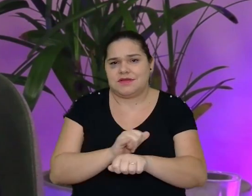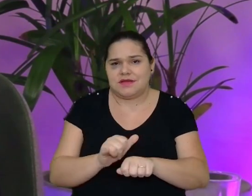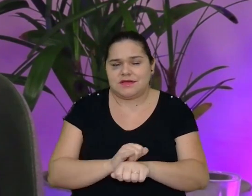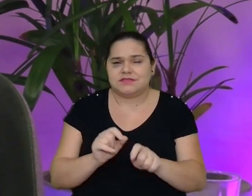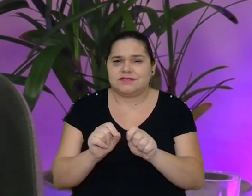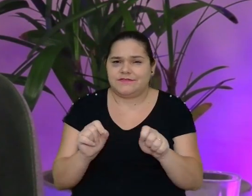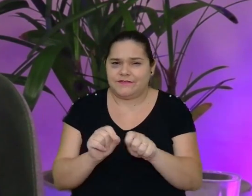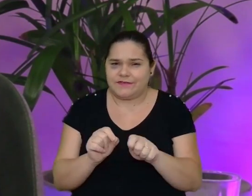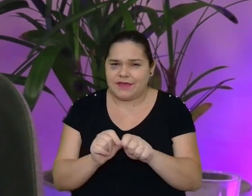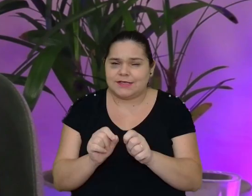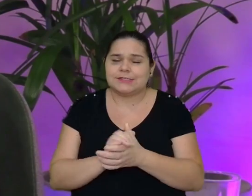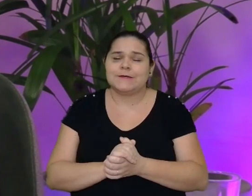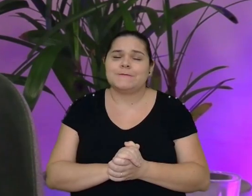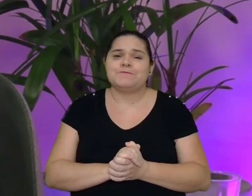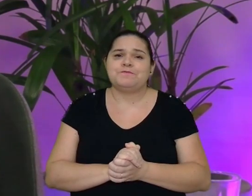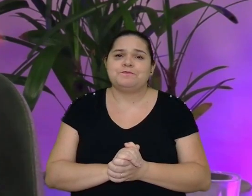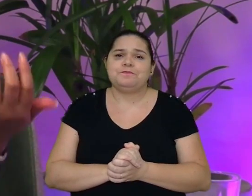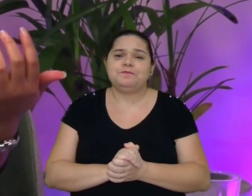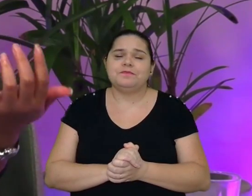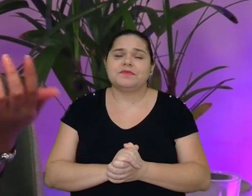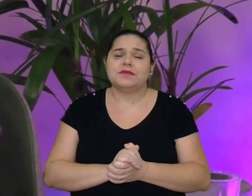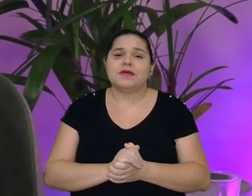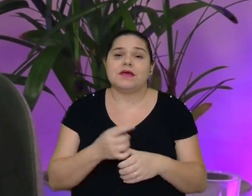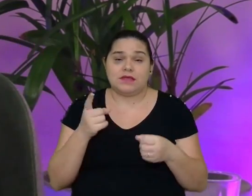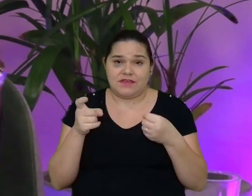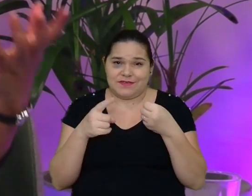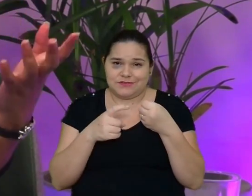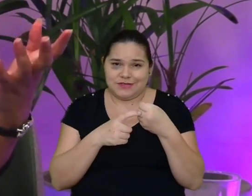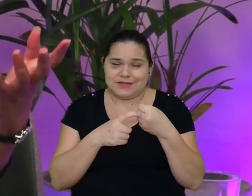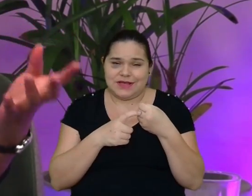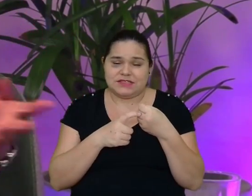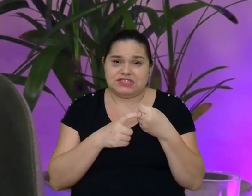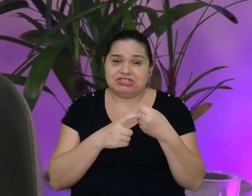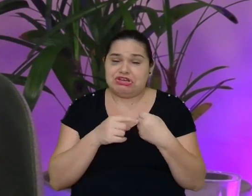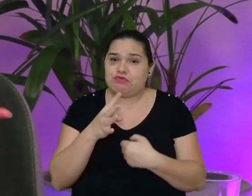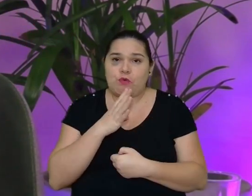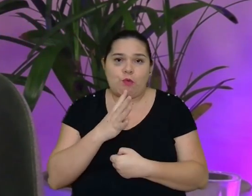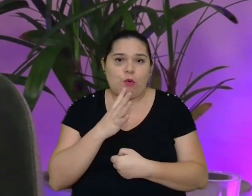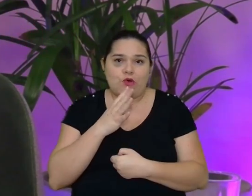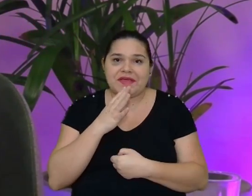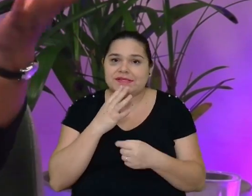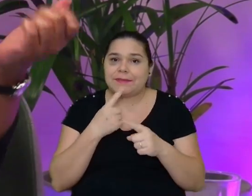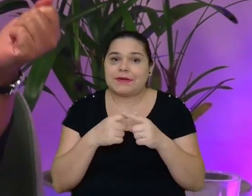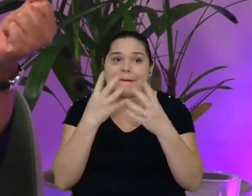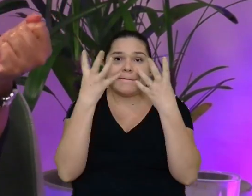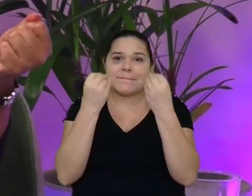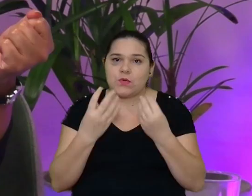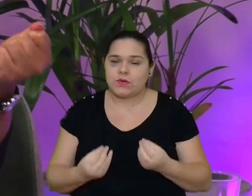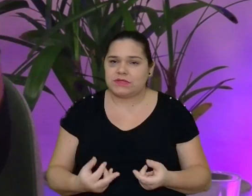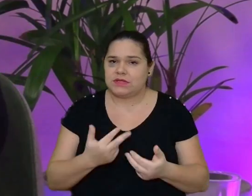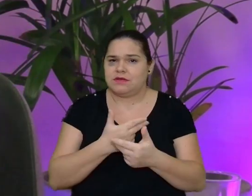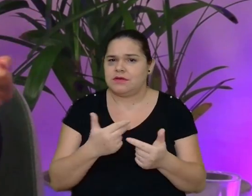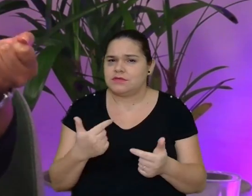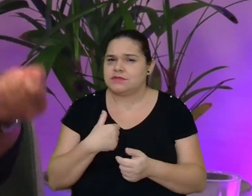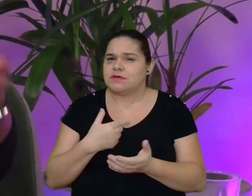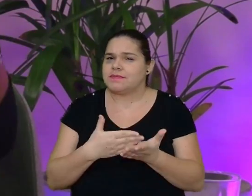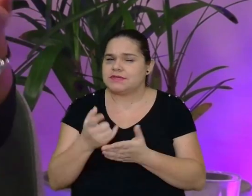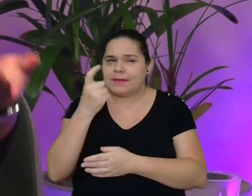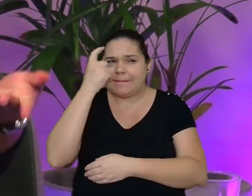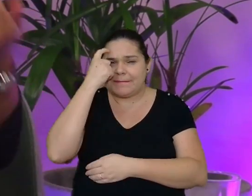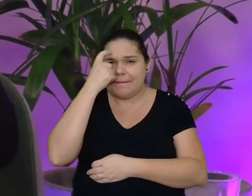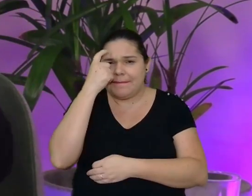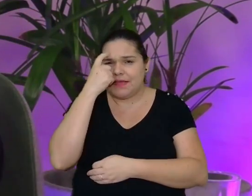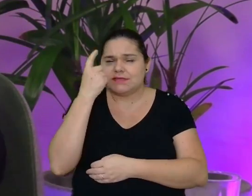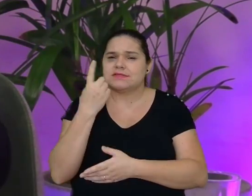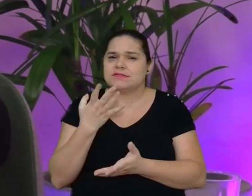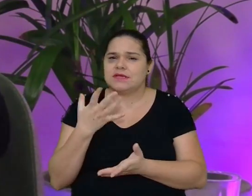Exame falando sobre benefícios de fertilidade. Eu desconhecia grande parte desse mundo, assim. E comecei a ficar pensando também, né? Tô chegando nos 30 e pensando,